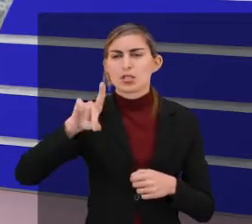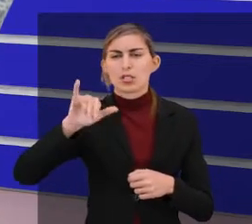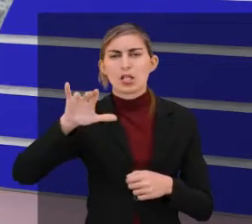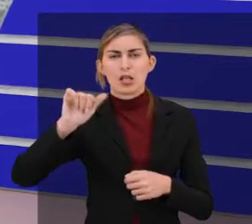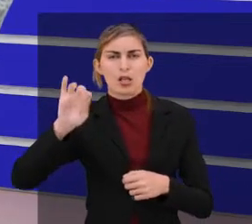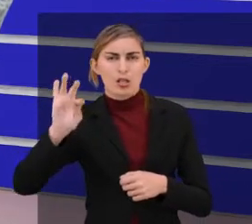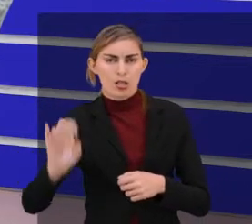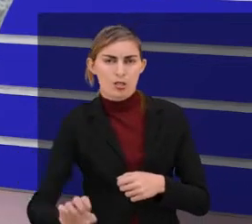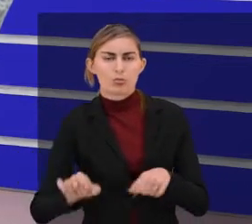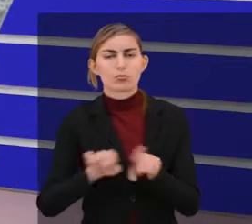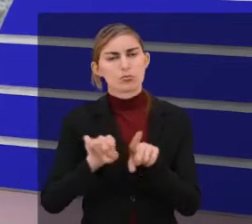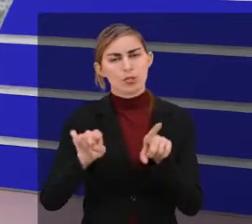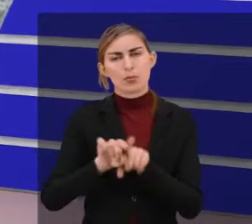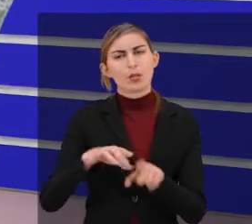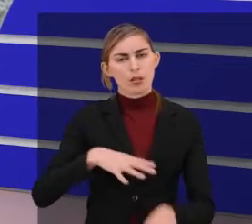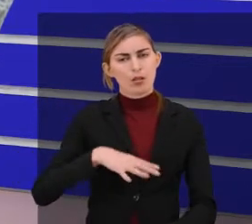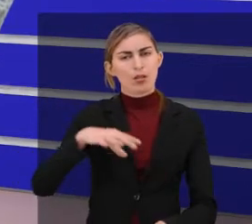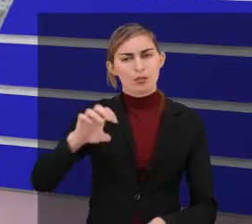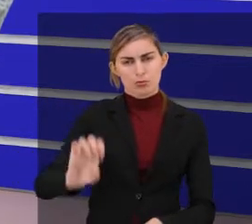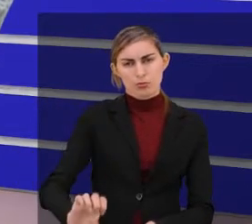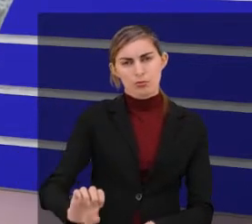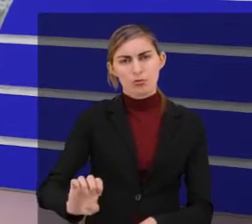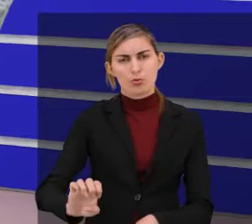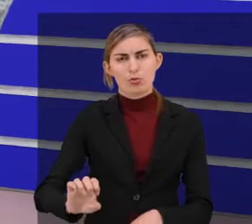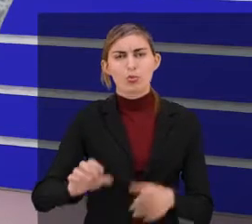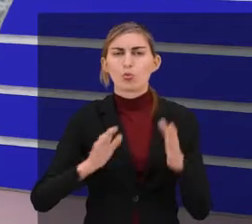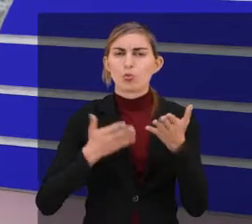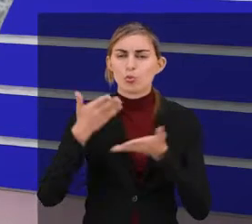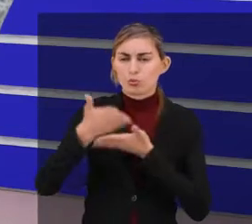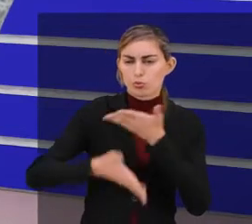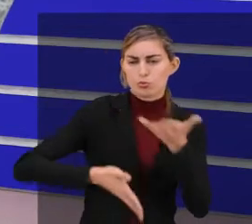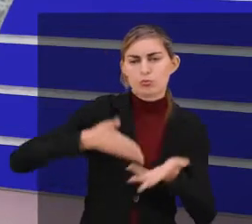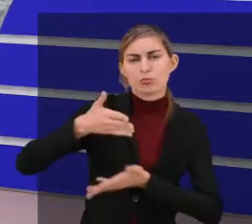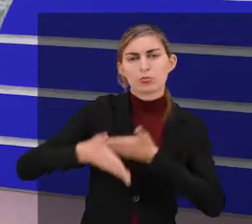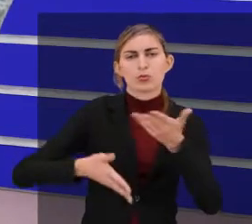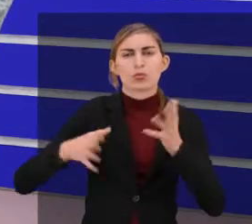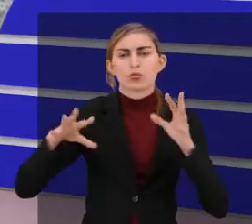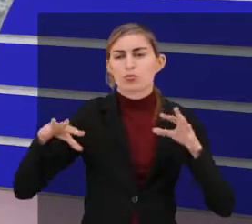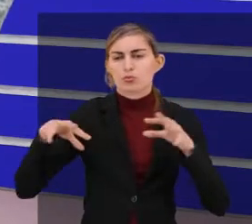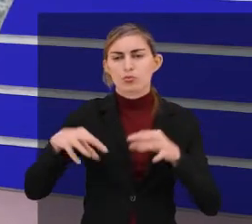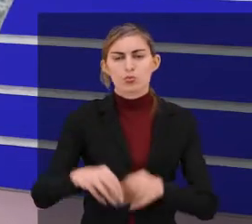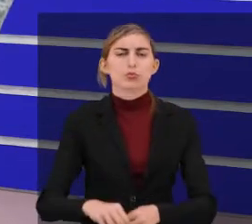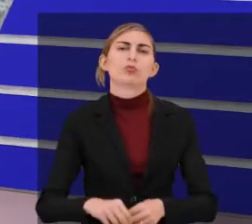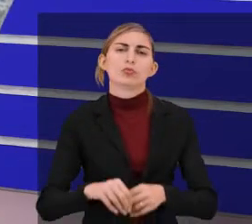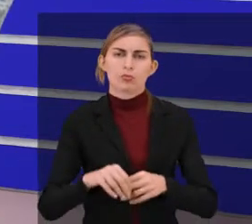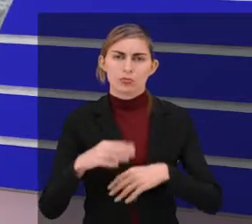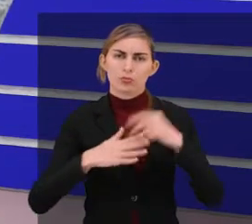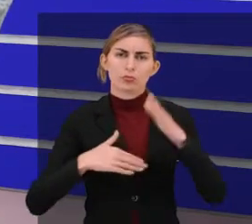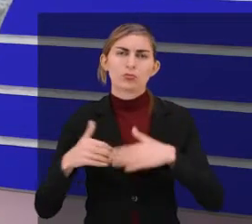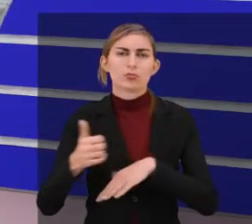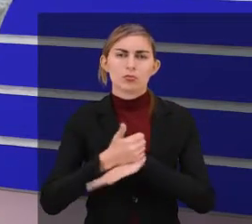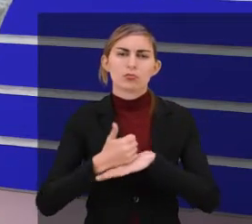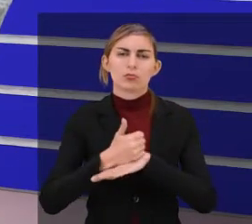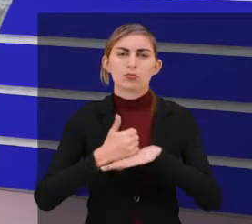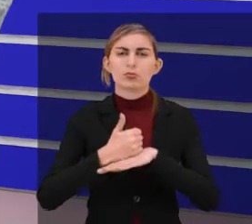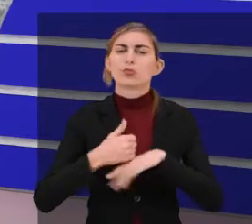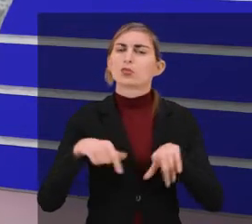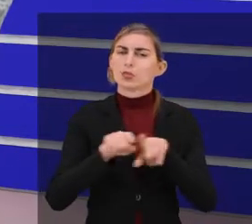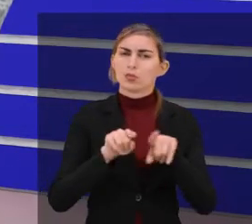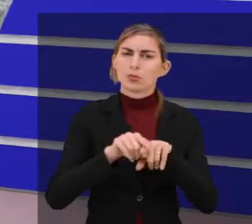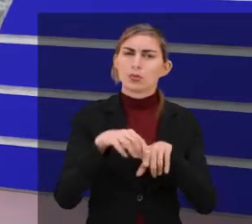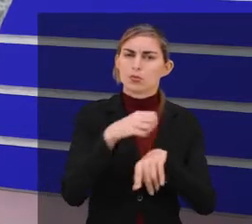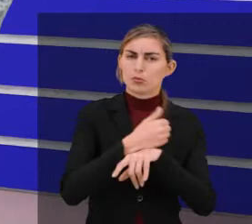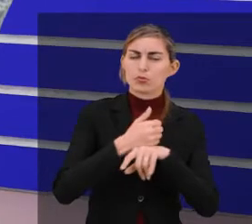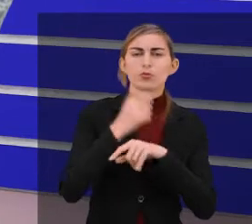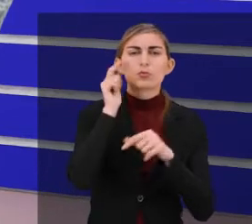sindicato se colocou como ético, cuidando de toda a parte dos profissionais, e os